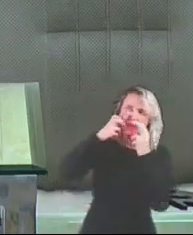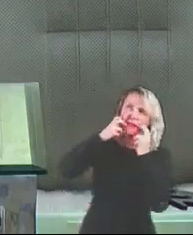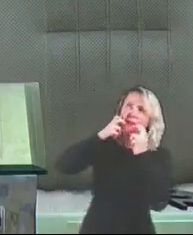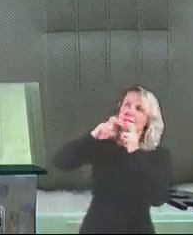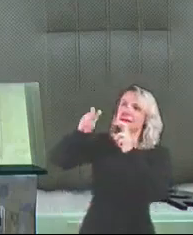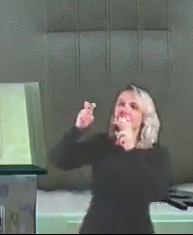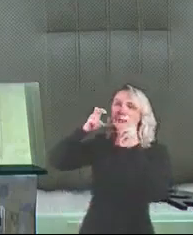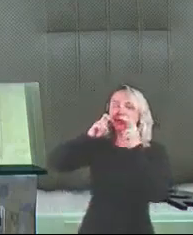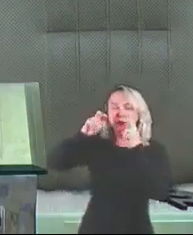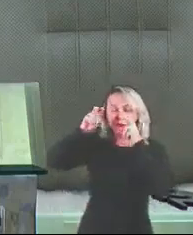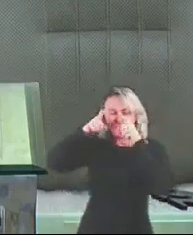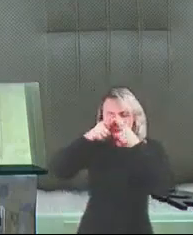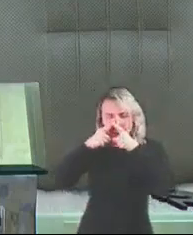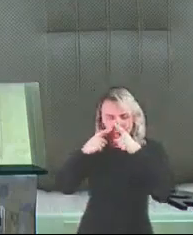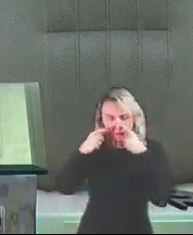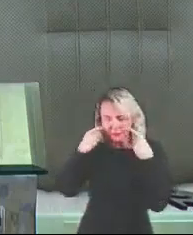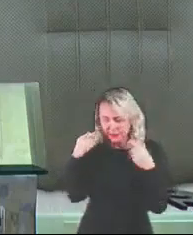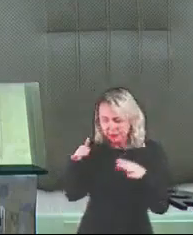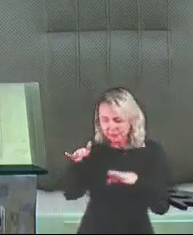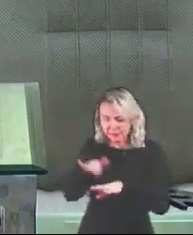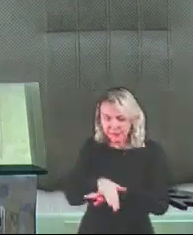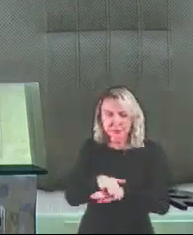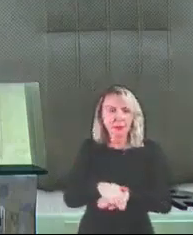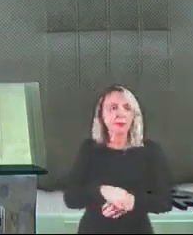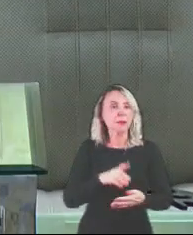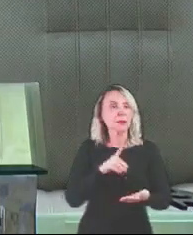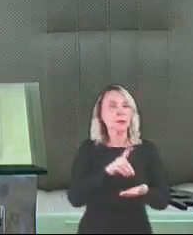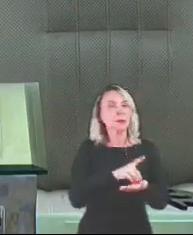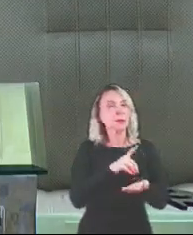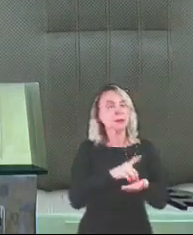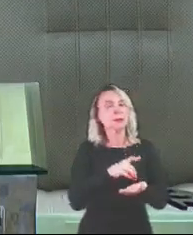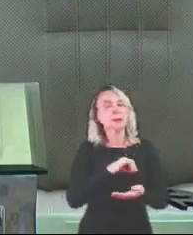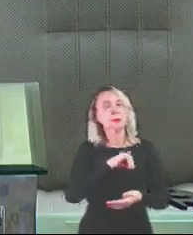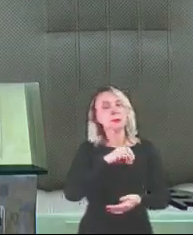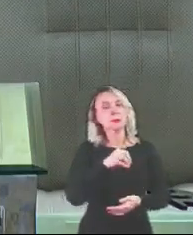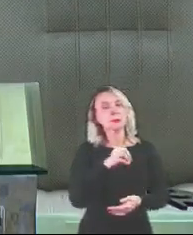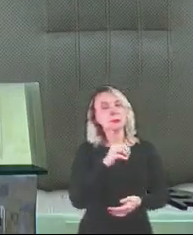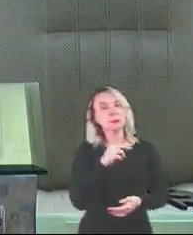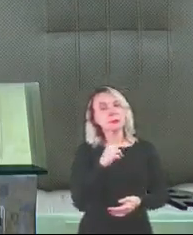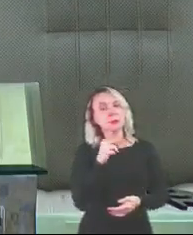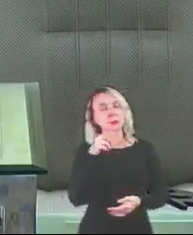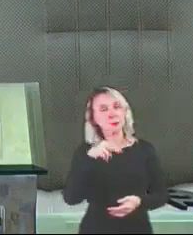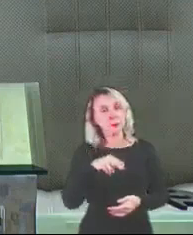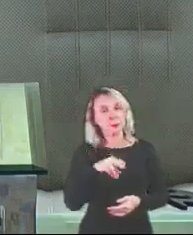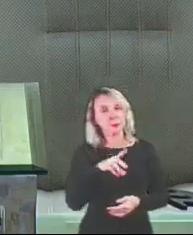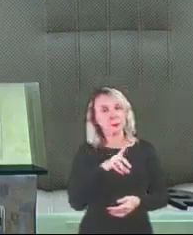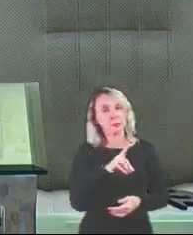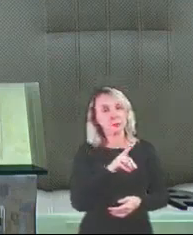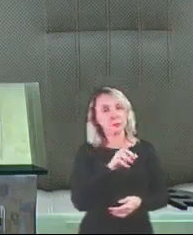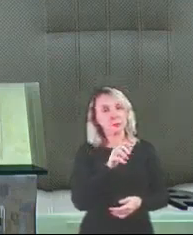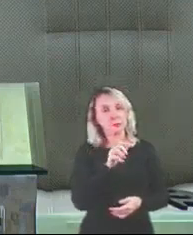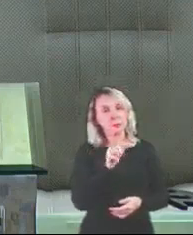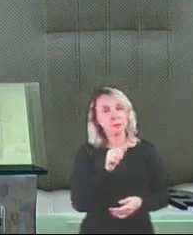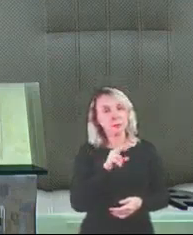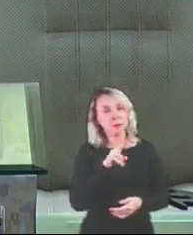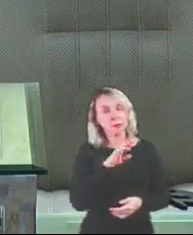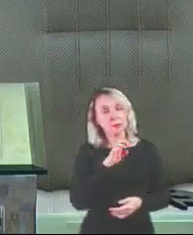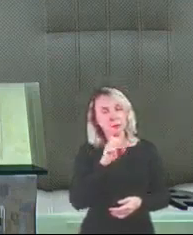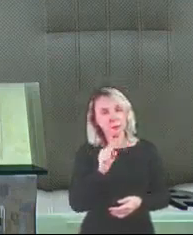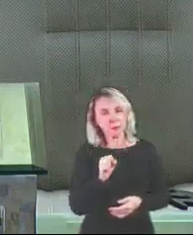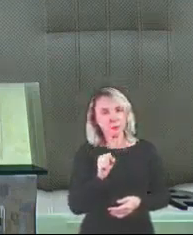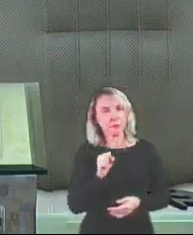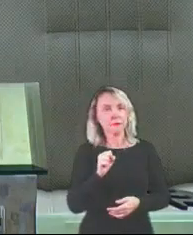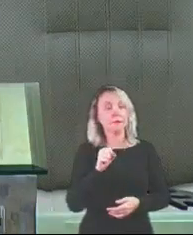lágrimas. O dicionário John Davis, na página 431, ele vai trazer sobre